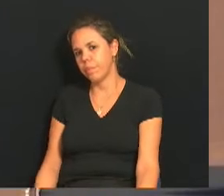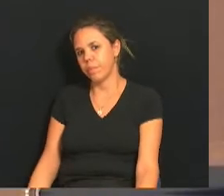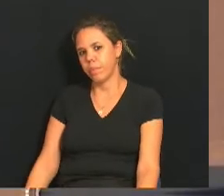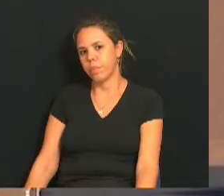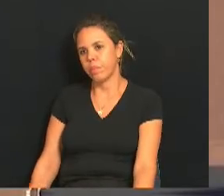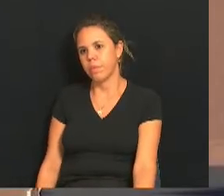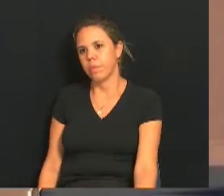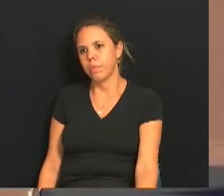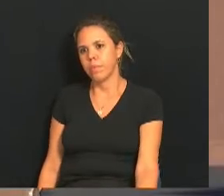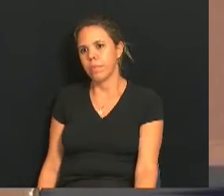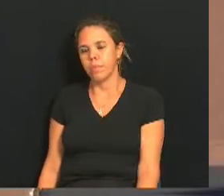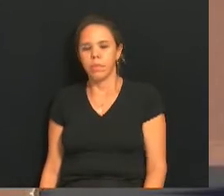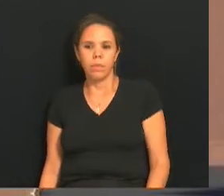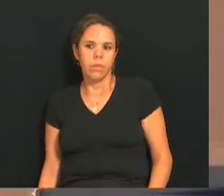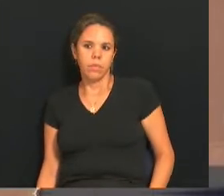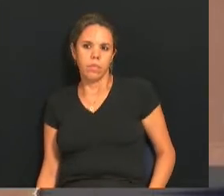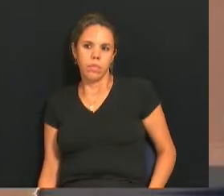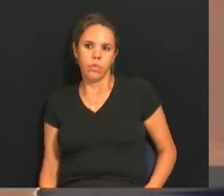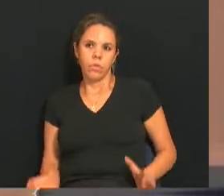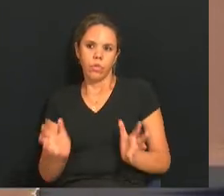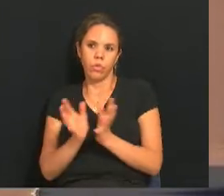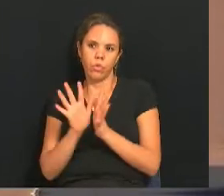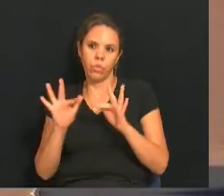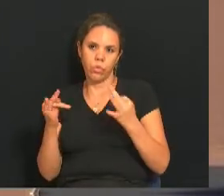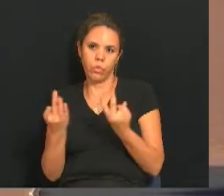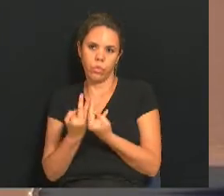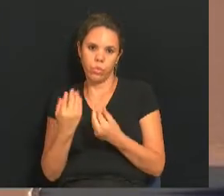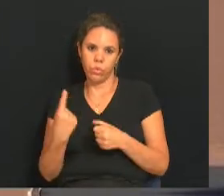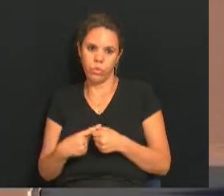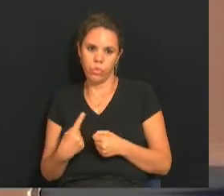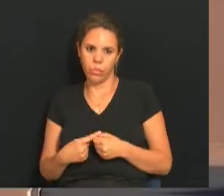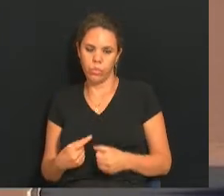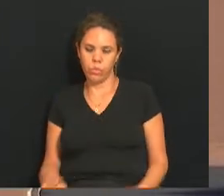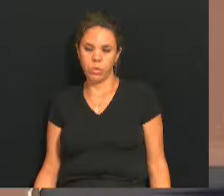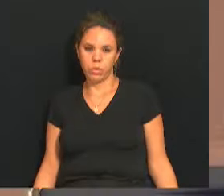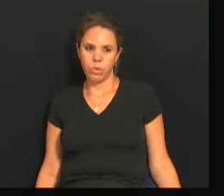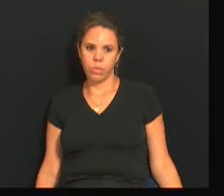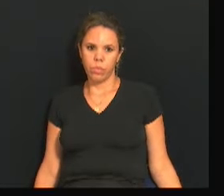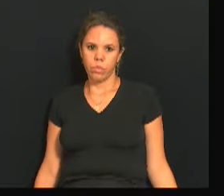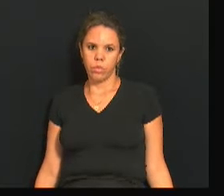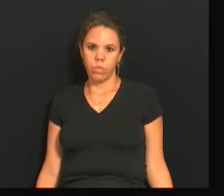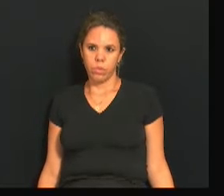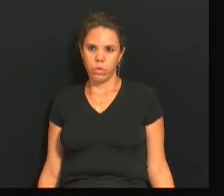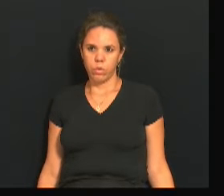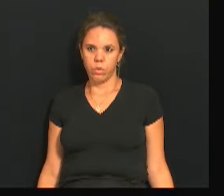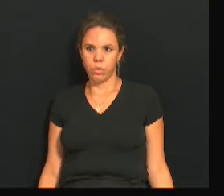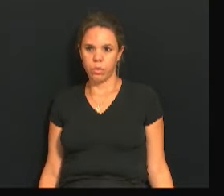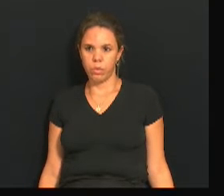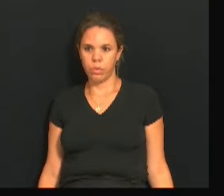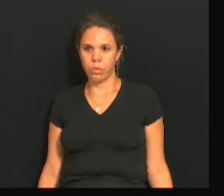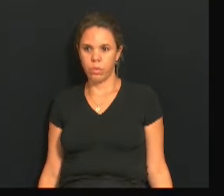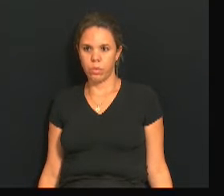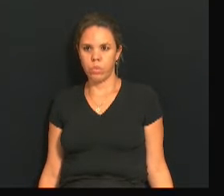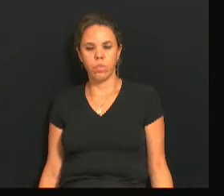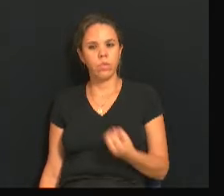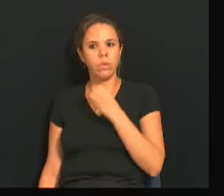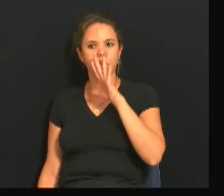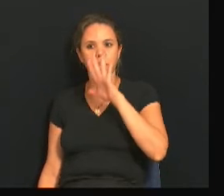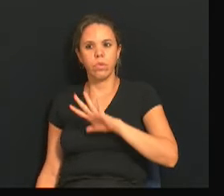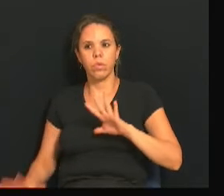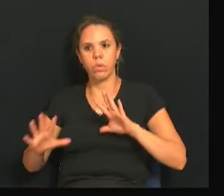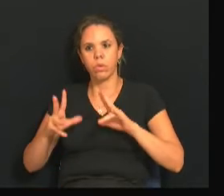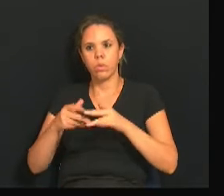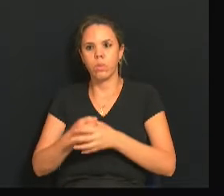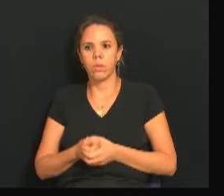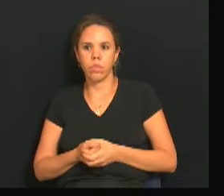do coletivo de famílias da rede municipal. Renato. Bom, primeiro, boa tarde a todos e a